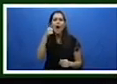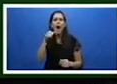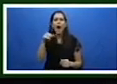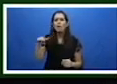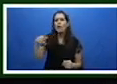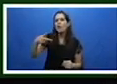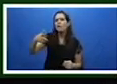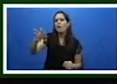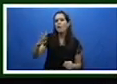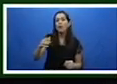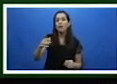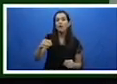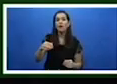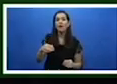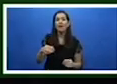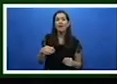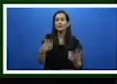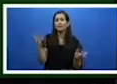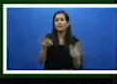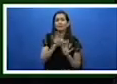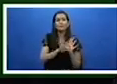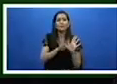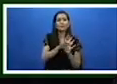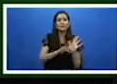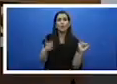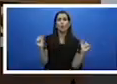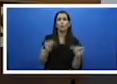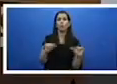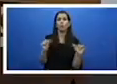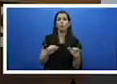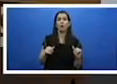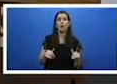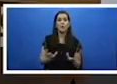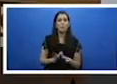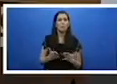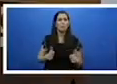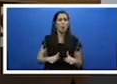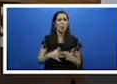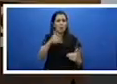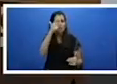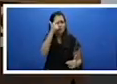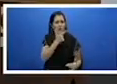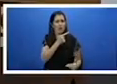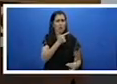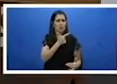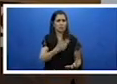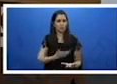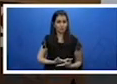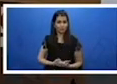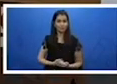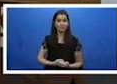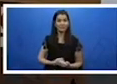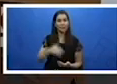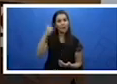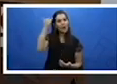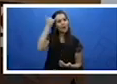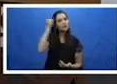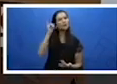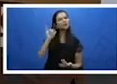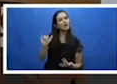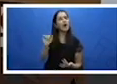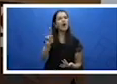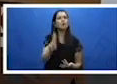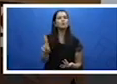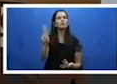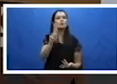coleguinha. Não, isso deixa o texto, a gente fala que o texto fica feio quando nós vamos ouvir. Então, evite